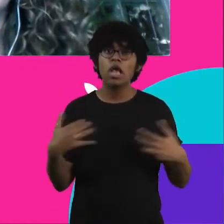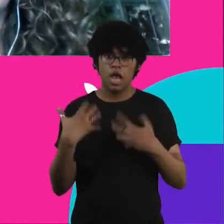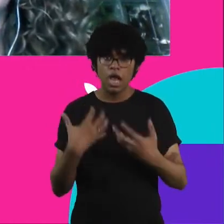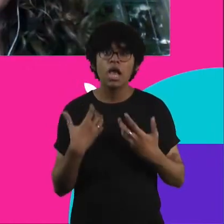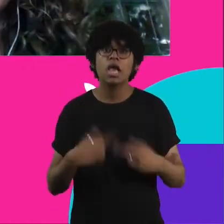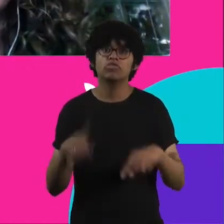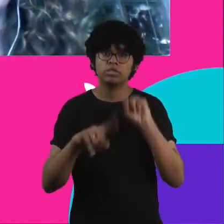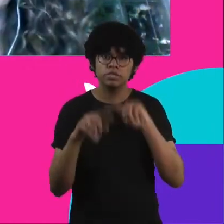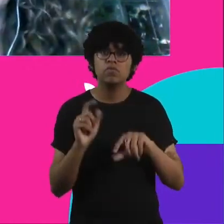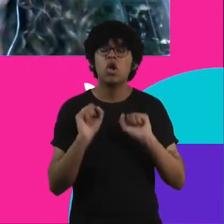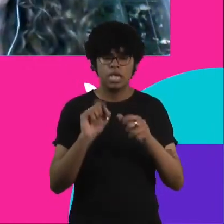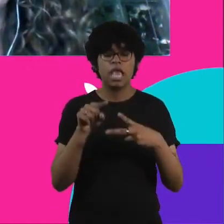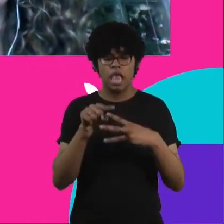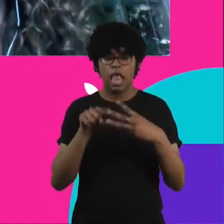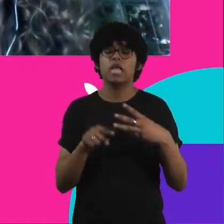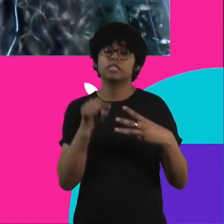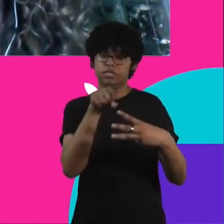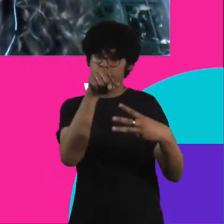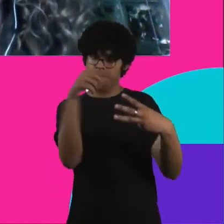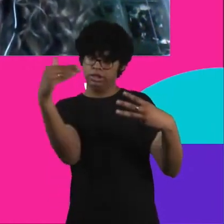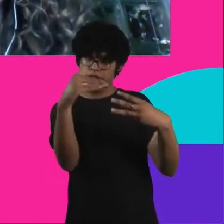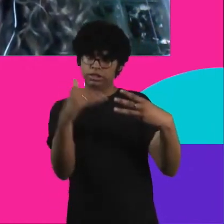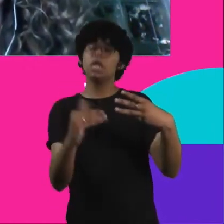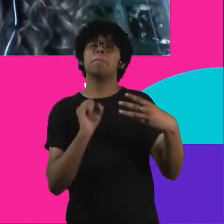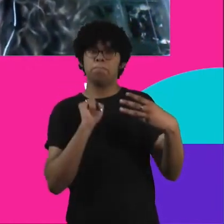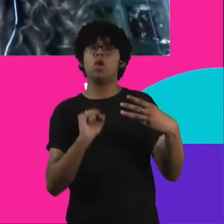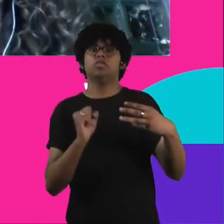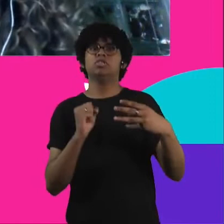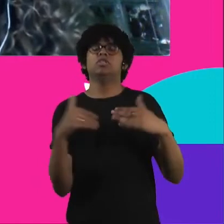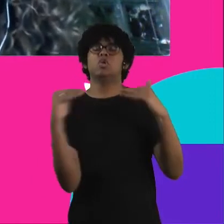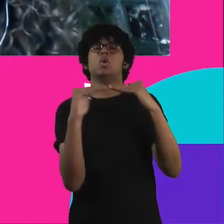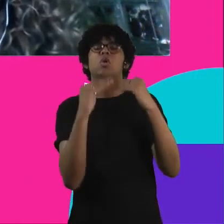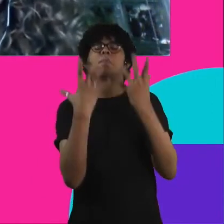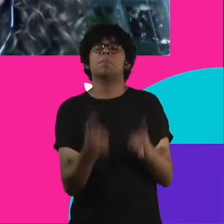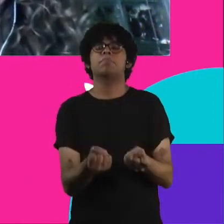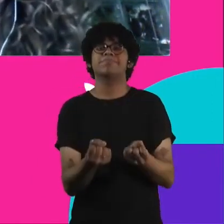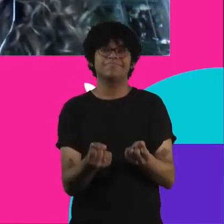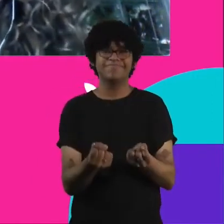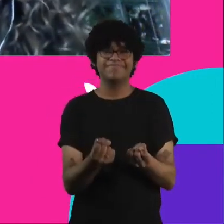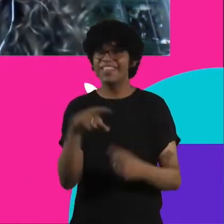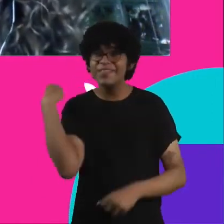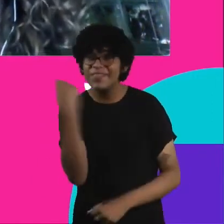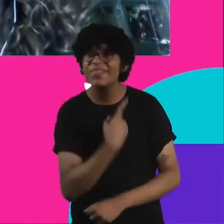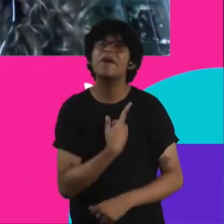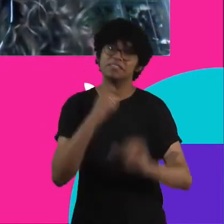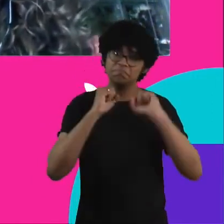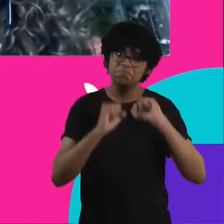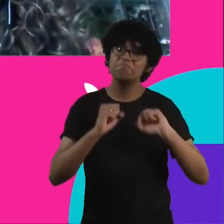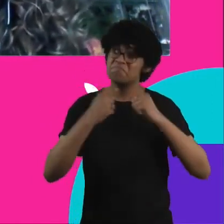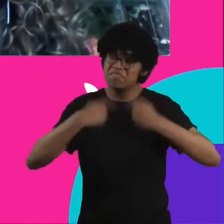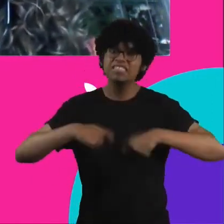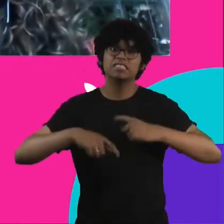quero, podem ter esses dados para me fazer ofertas melhores. Então, acho que a gente, como sociedade, precisa ter essa opção. A LGPD ela não dá